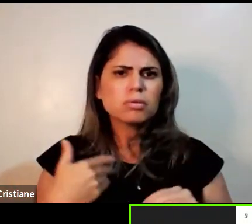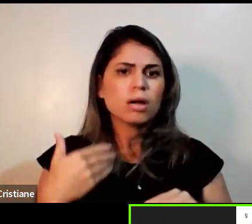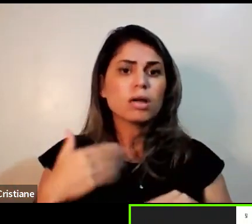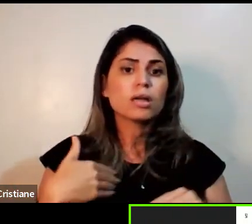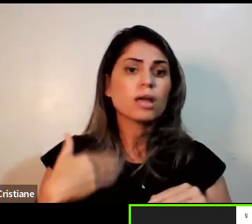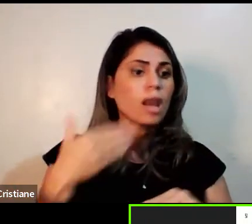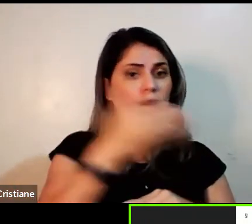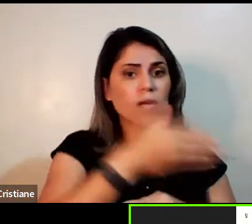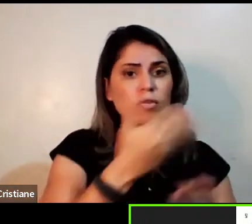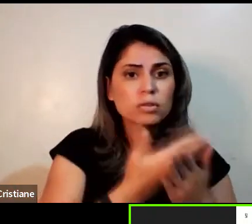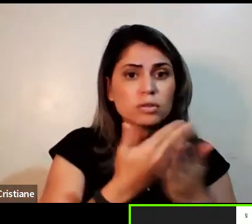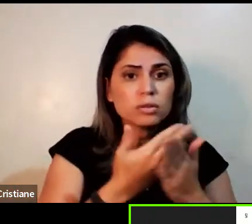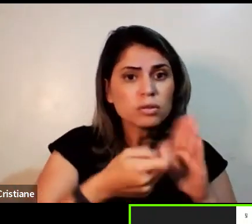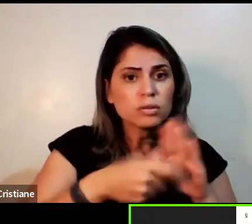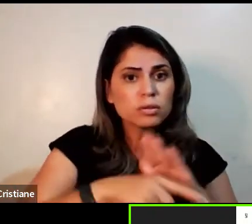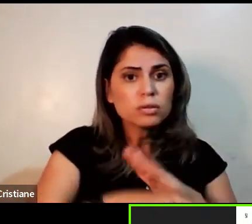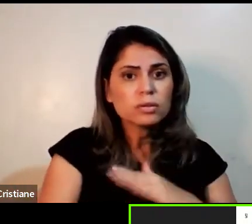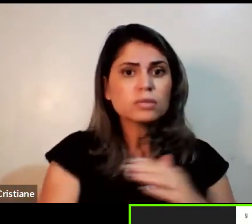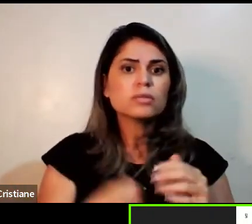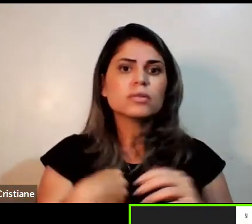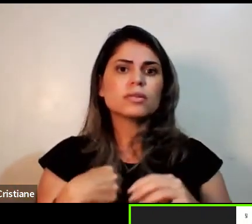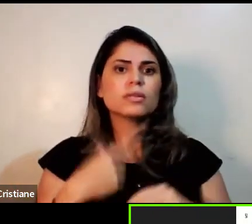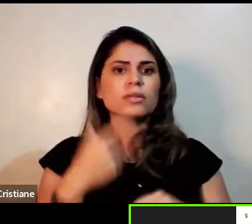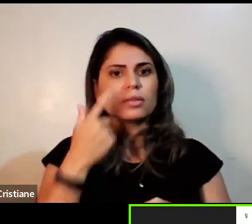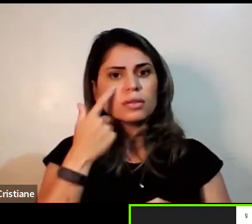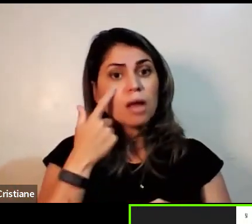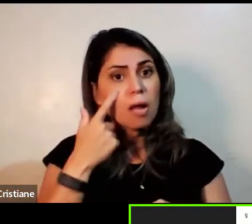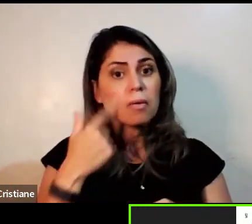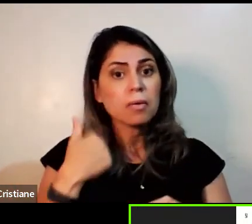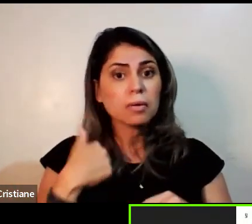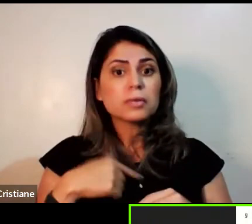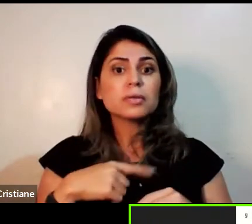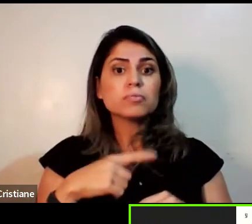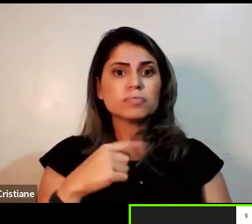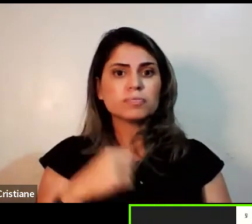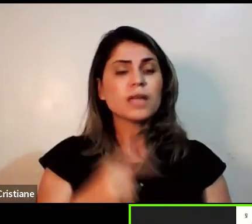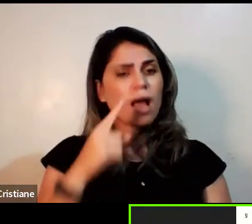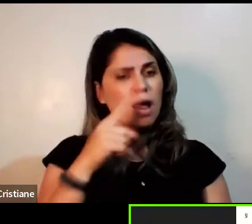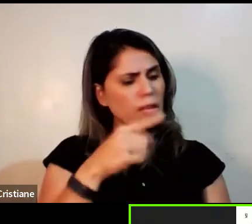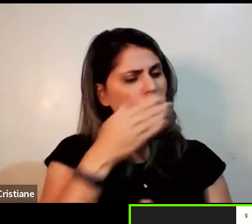os exames, infelizmente, ainda não tem ele aqui para mostrar, ela está esperando o resultado.